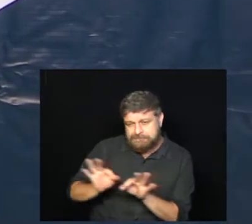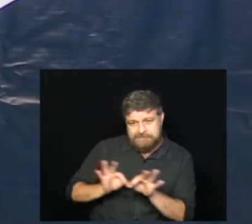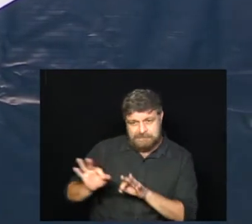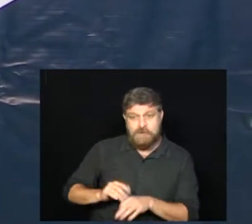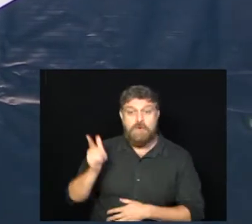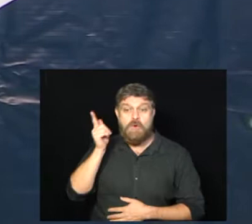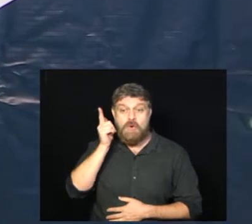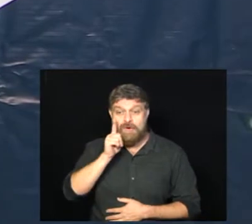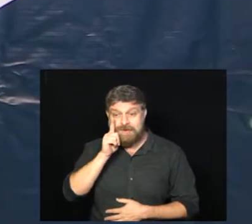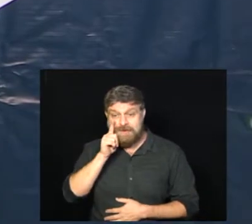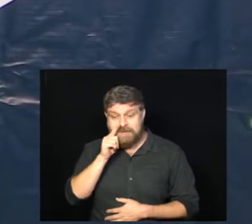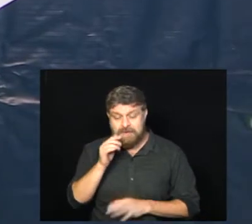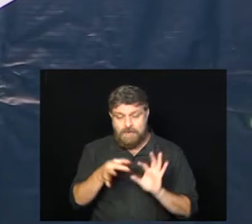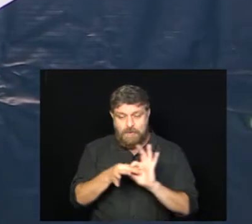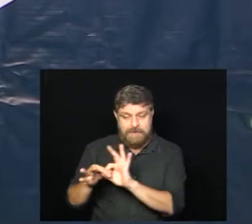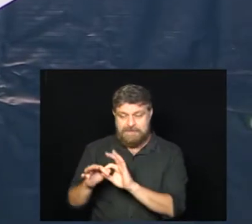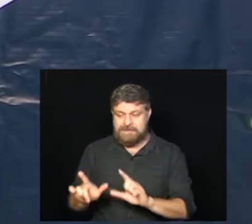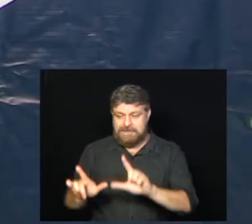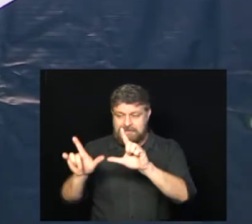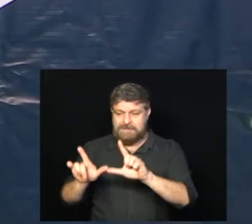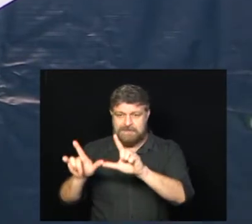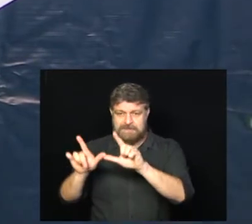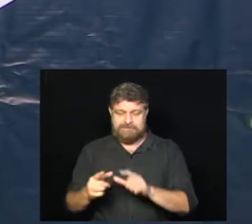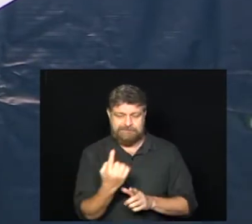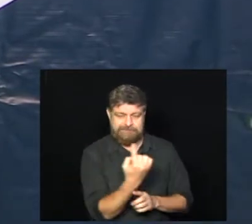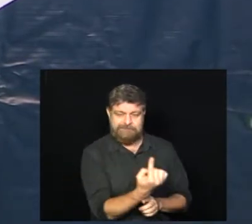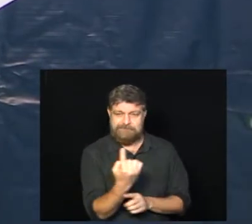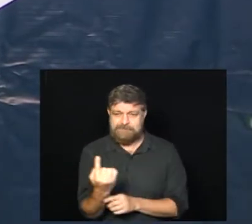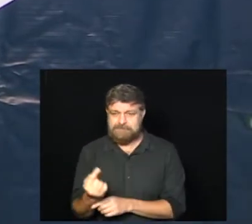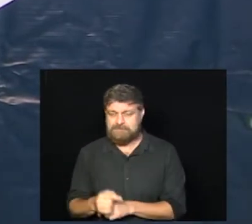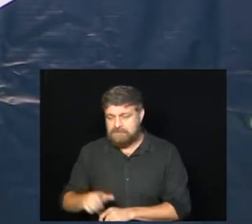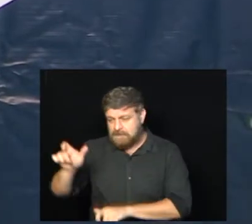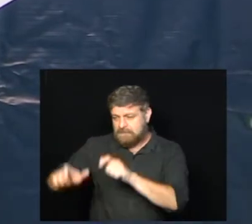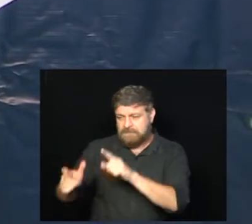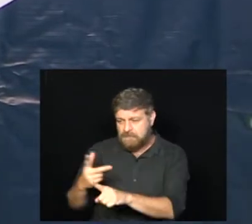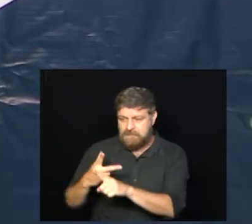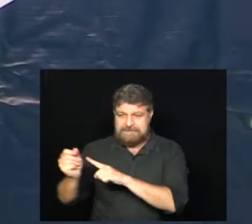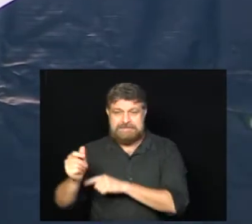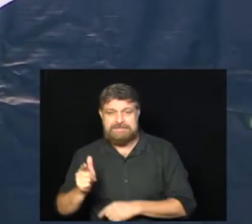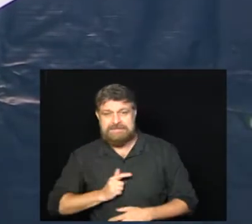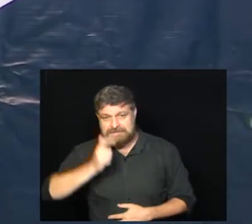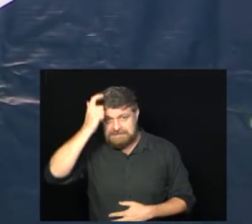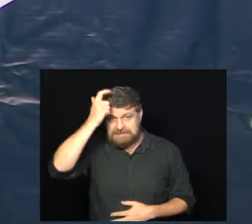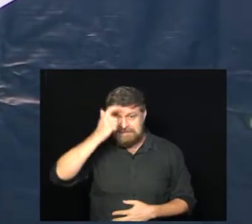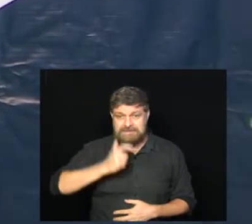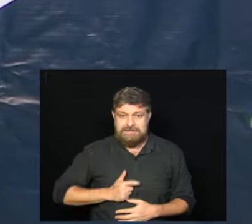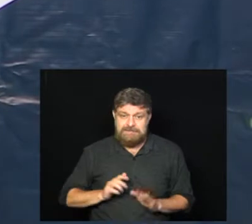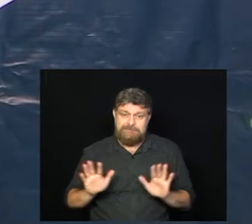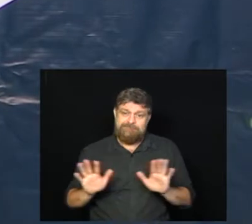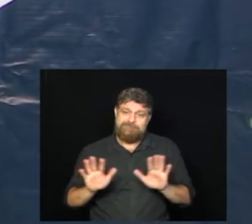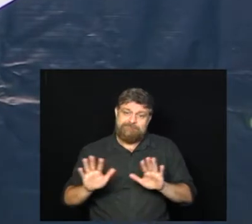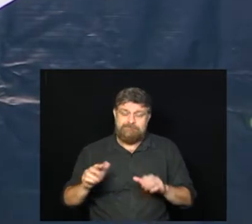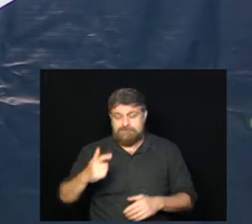Tóquio. Então foi muito individual essa questão, uns se deram bem com a pausa, outros não. Eu fui um desses que não me dei bem, né? Mas